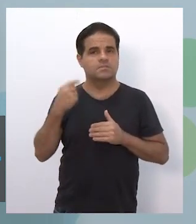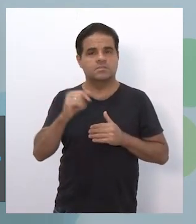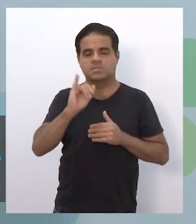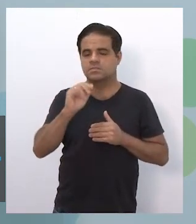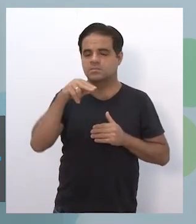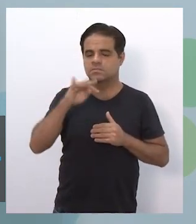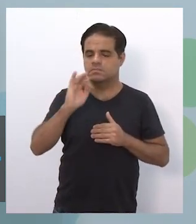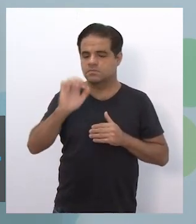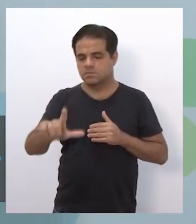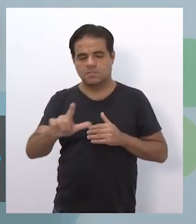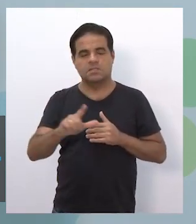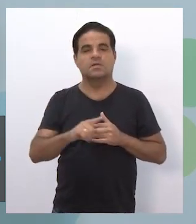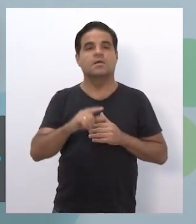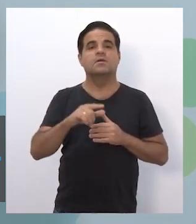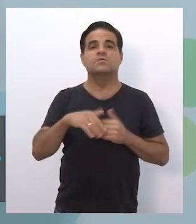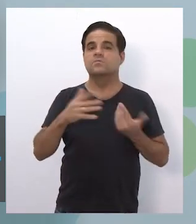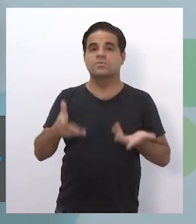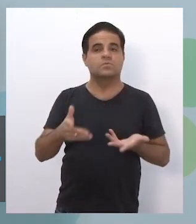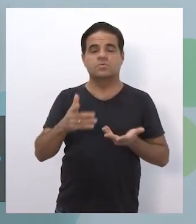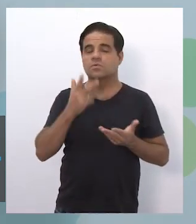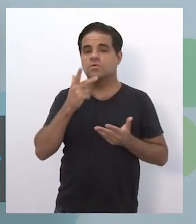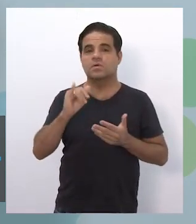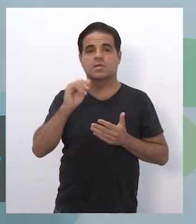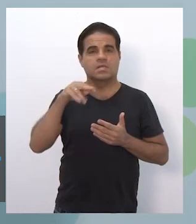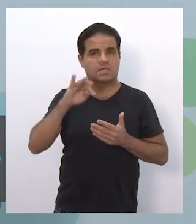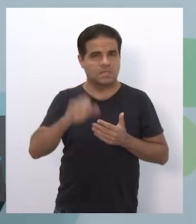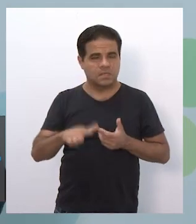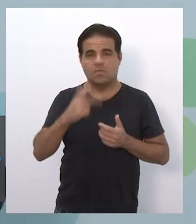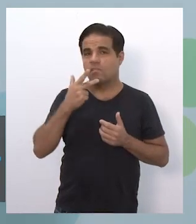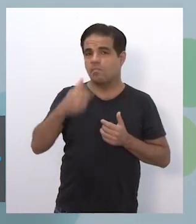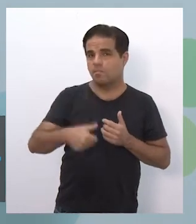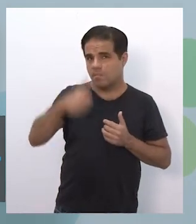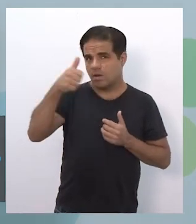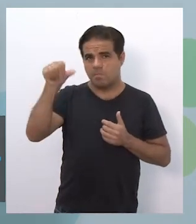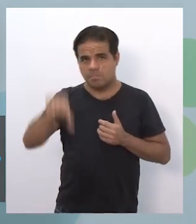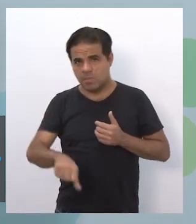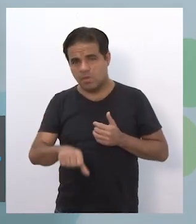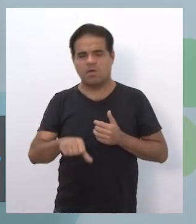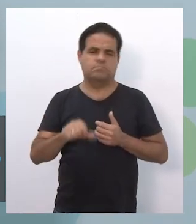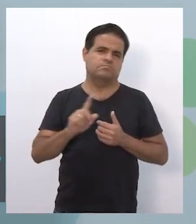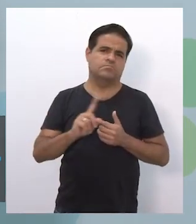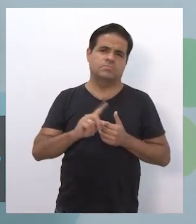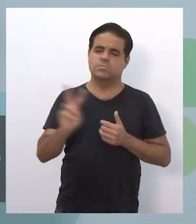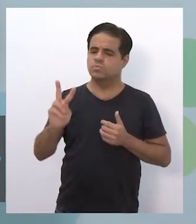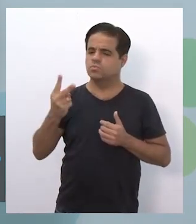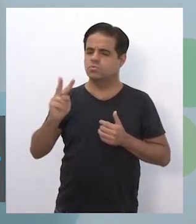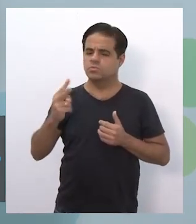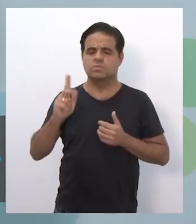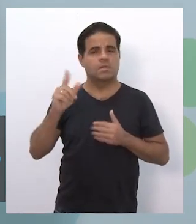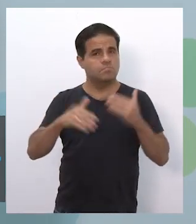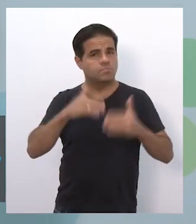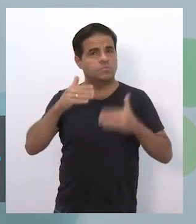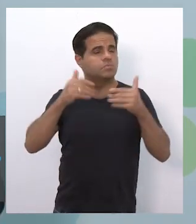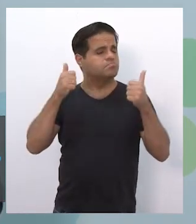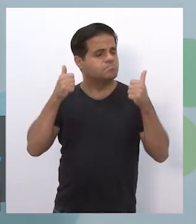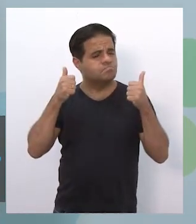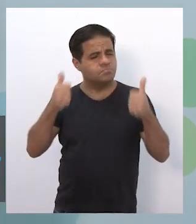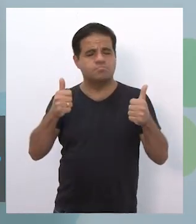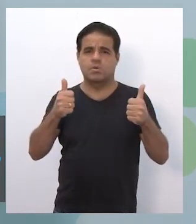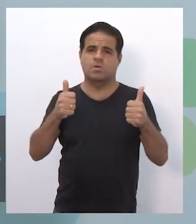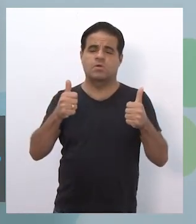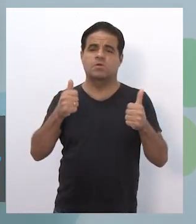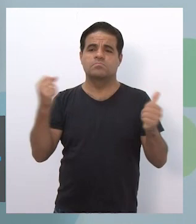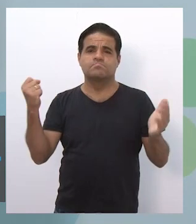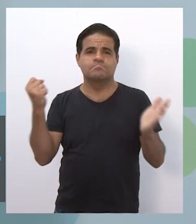né, do que o Ryzen, mas não estamos falando que o Intel é melhor, que o Ryzen é pior, não, pelo contrário, os dois são processadores muito bons,